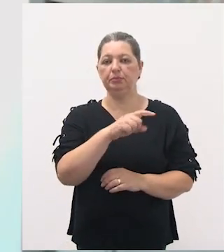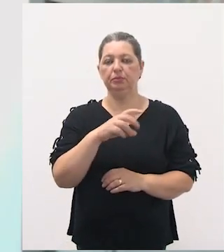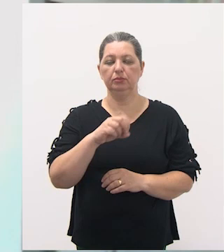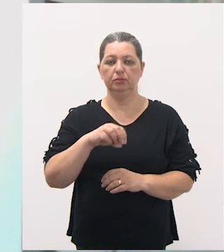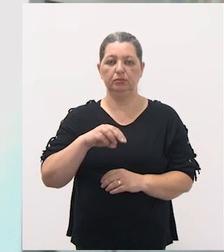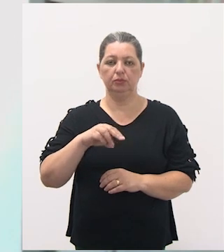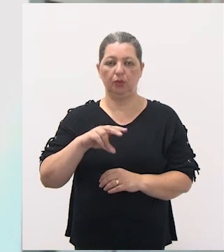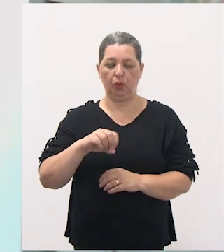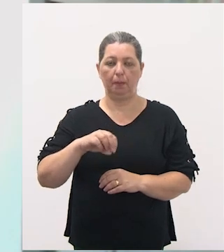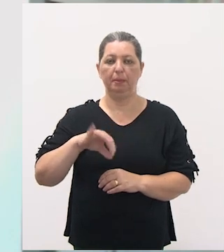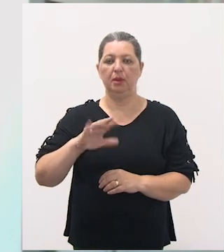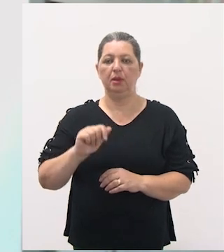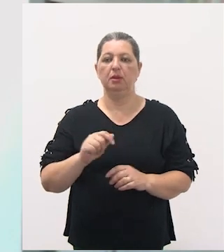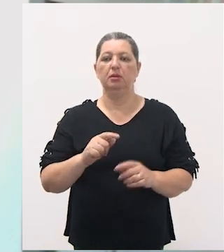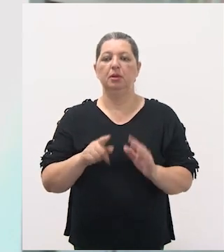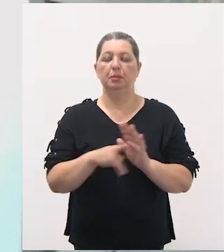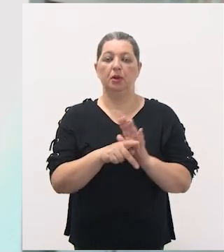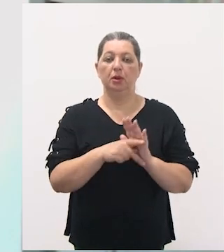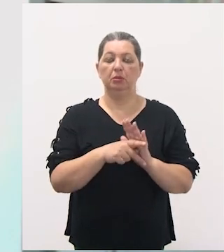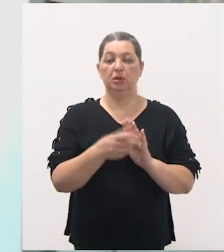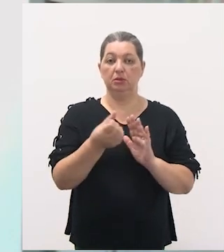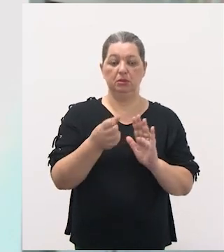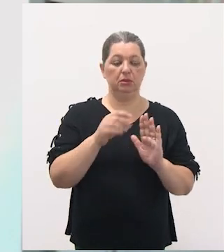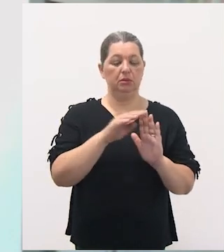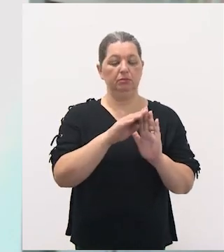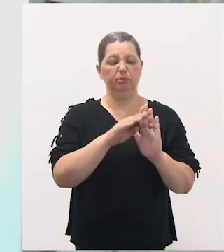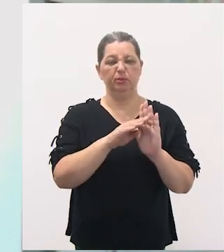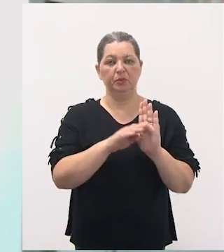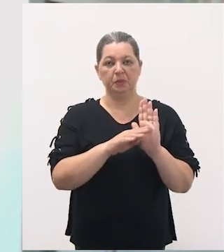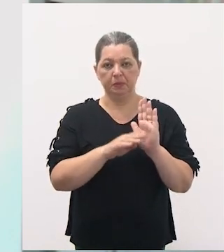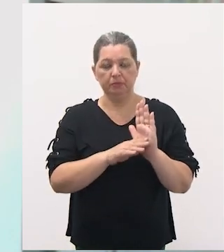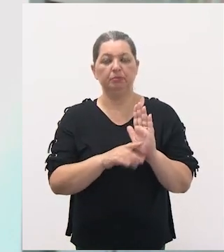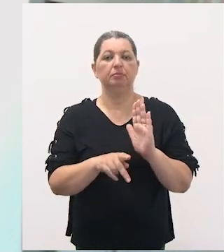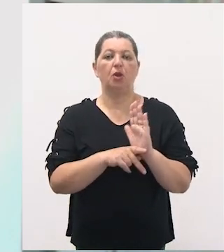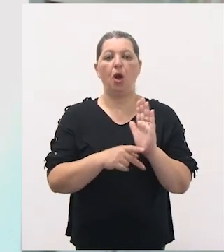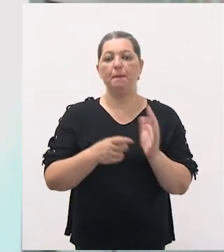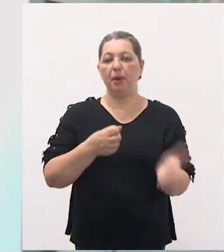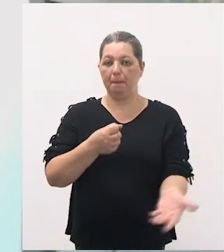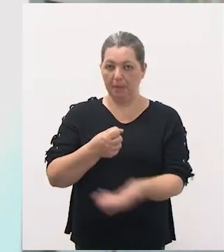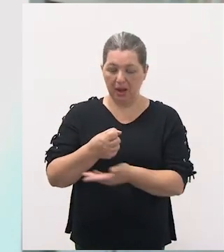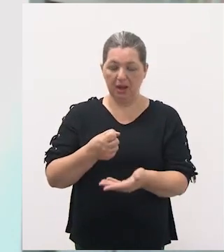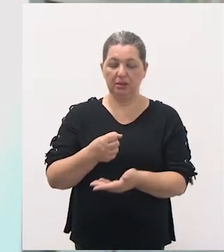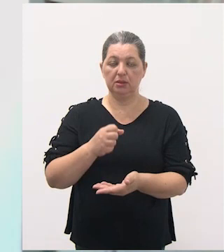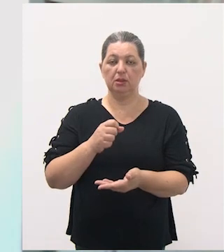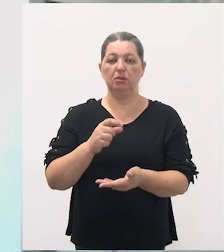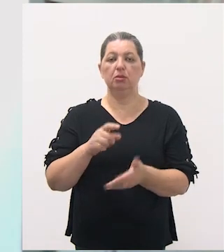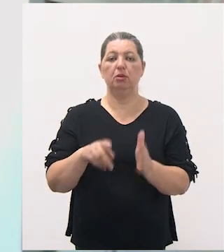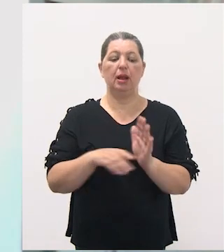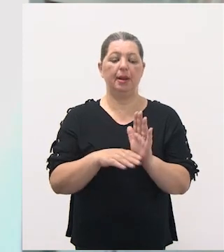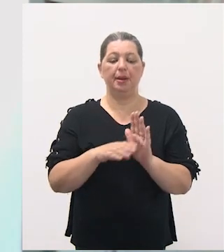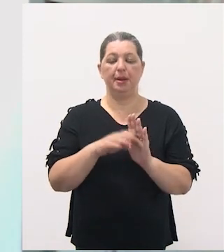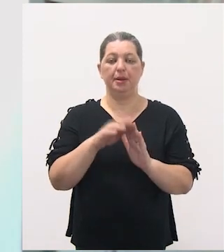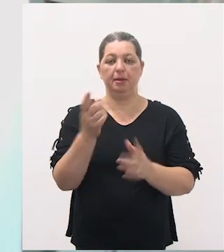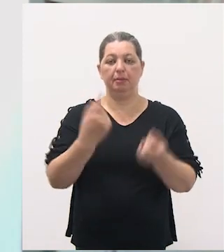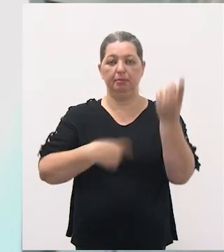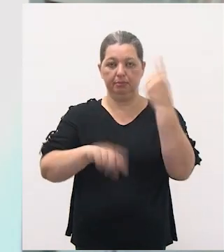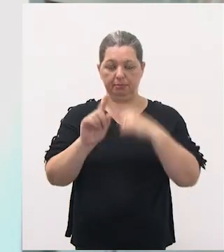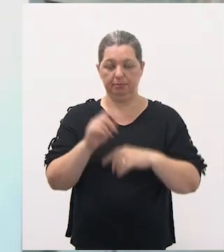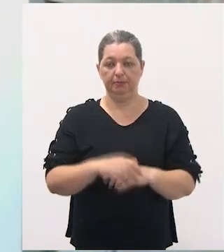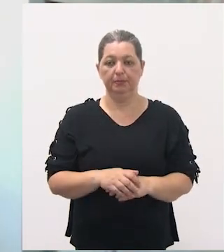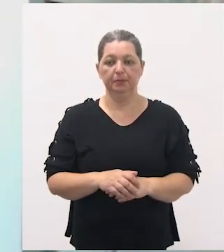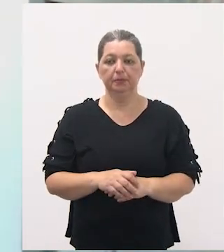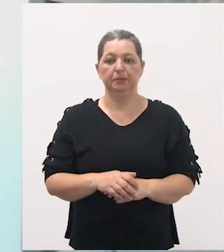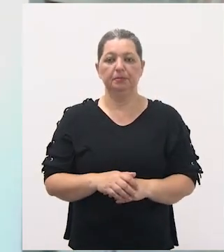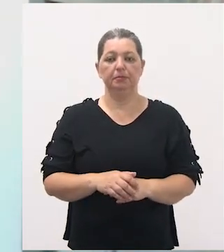níveis, que vai de um nível mais básico ao nível mais avançado. E a gente tem a taxonomia de Bloom,